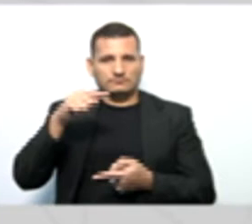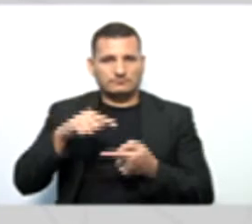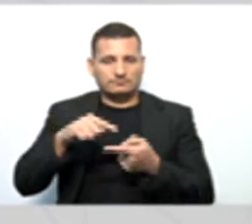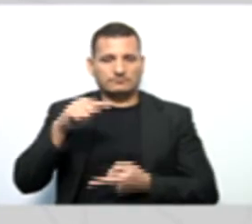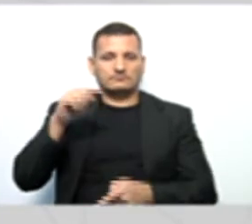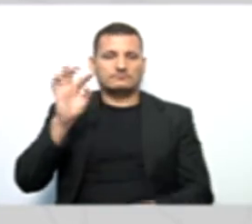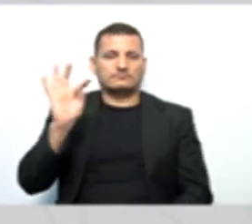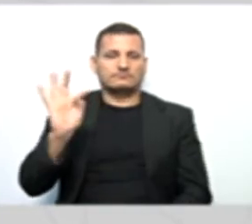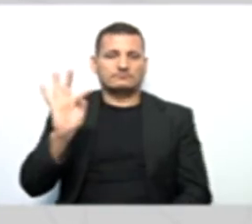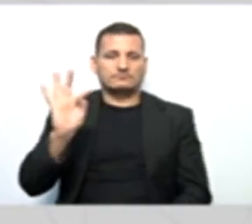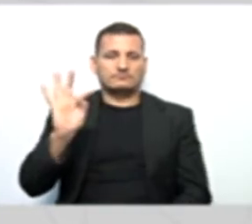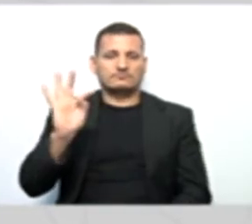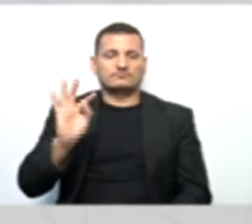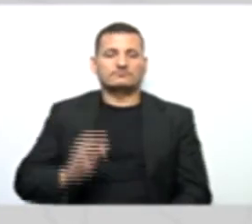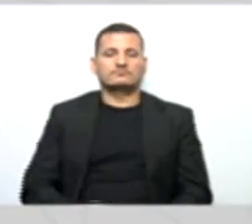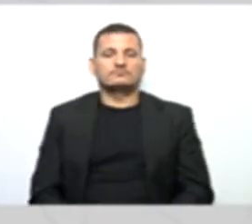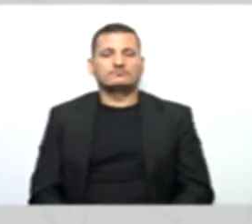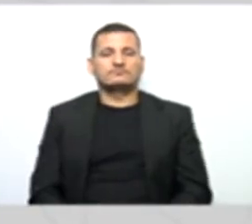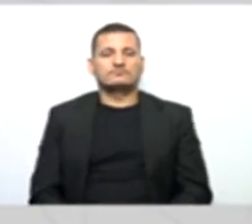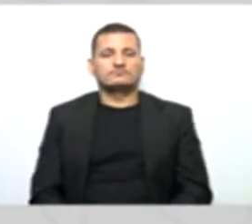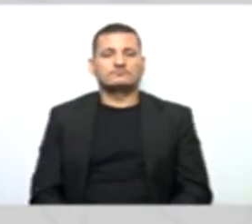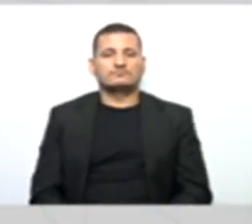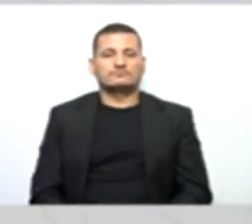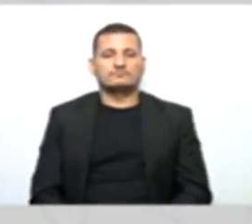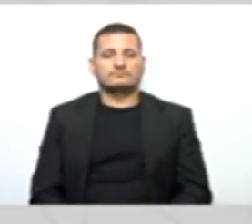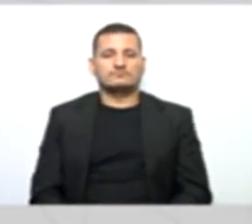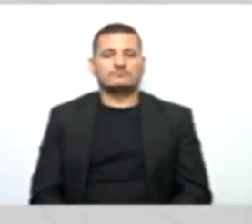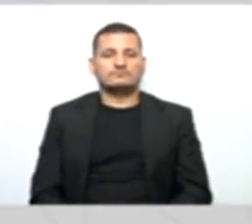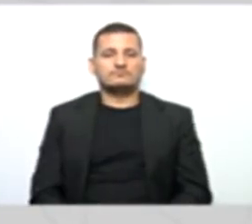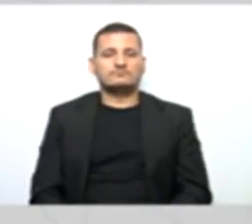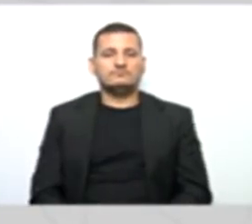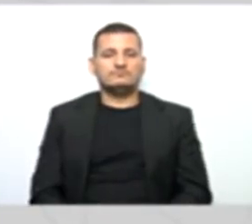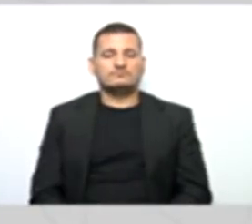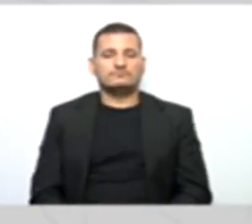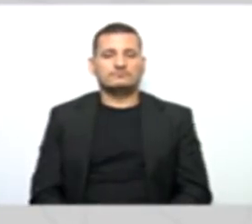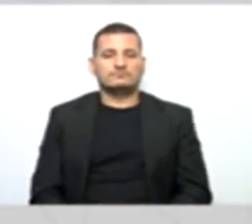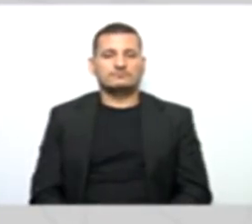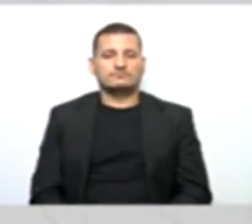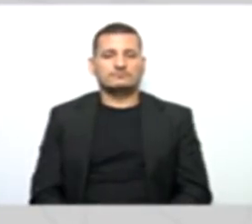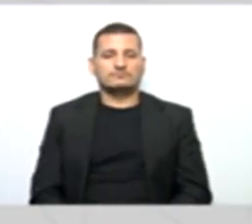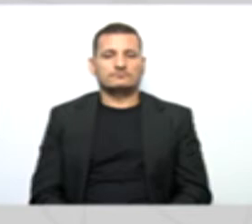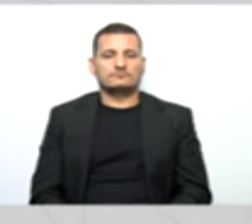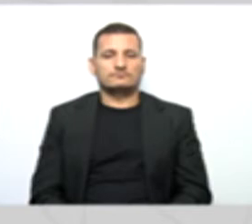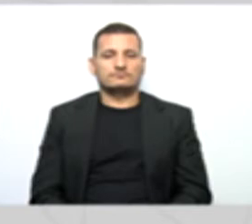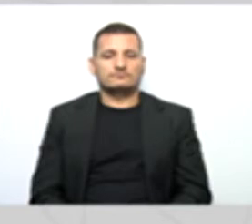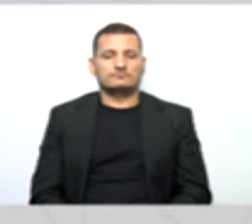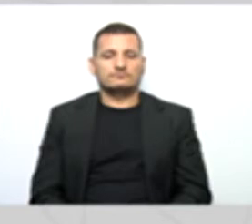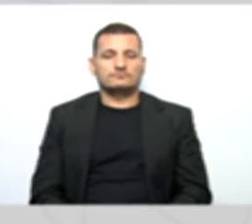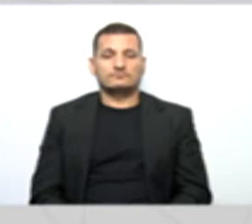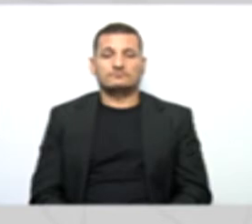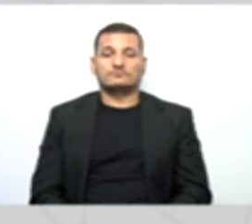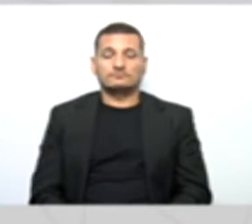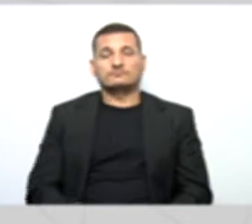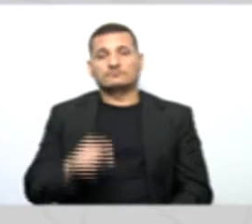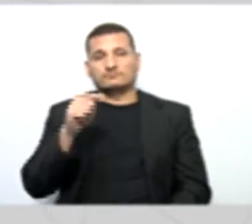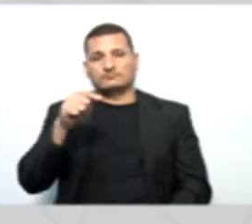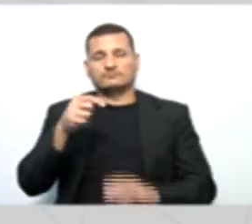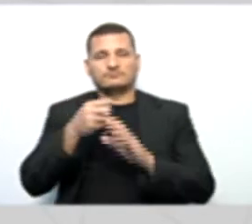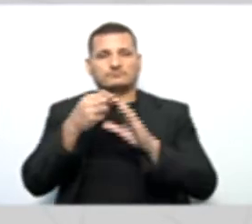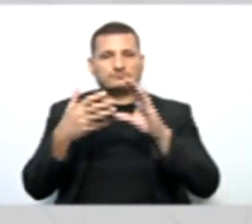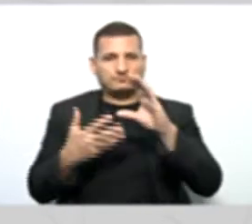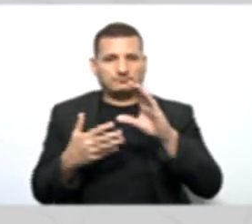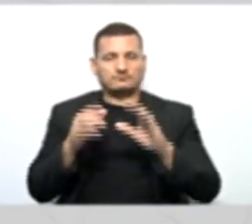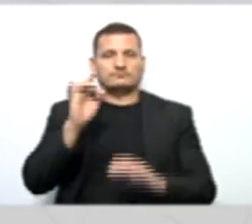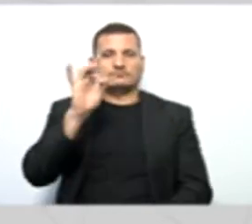recebe o atributo T. O parâmetro T, perdão. Então, nós temos aqui os nossos atributos